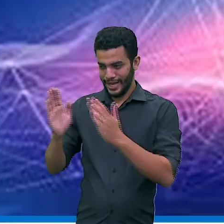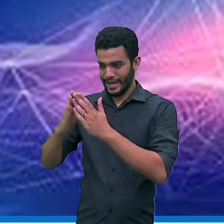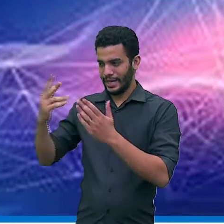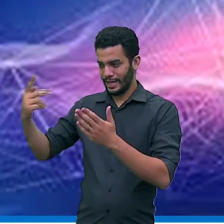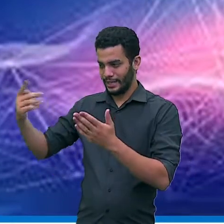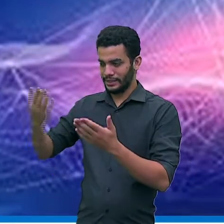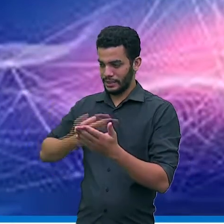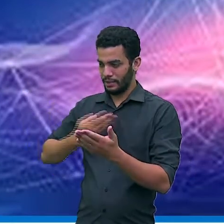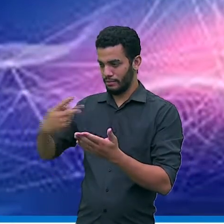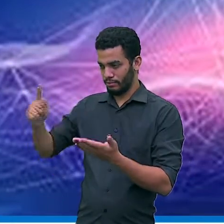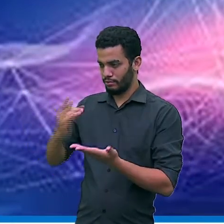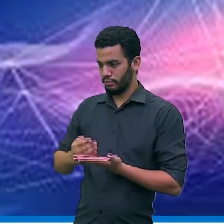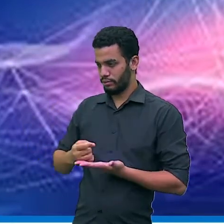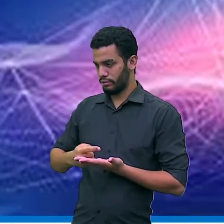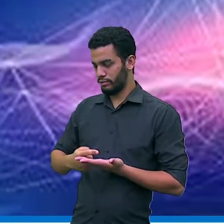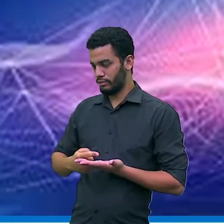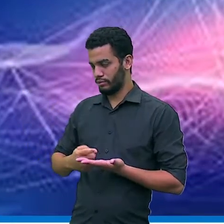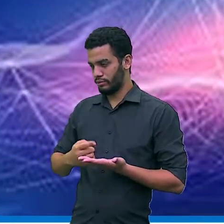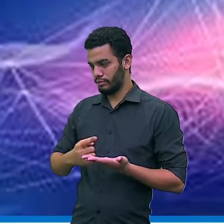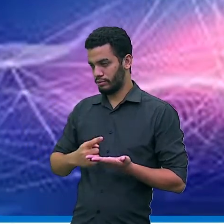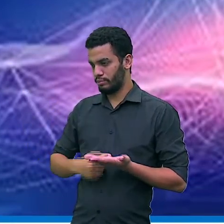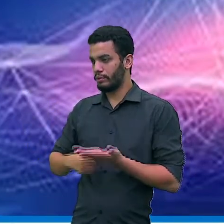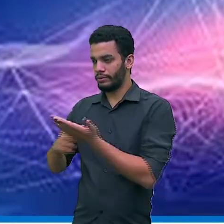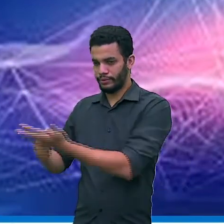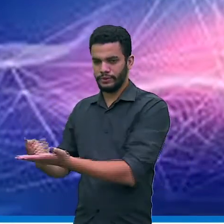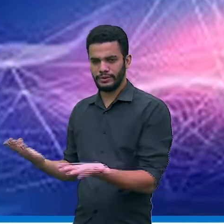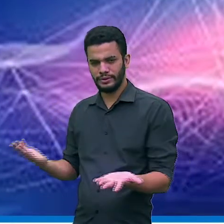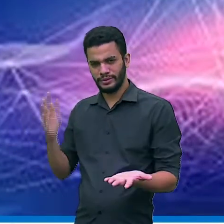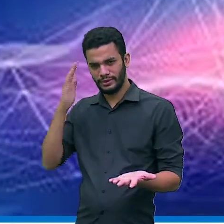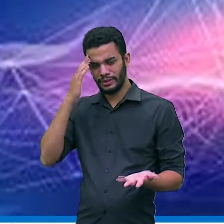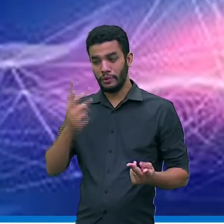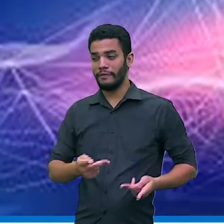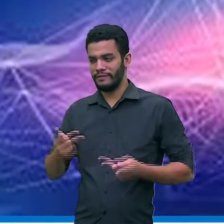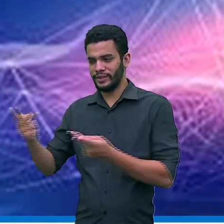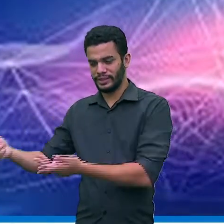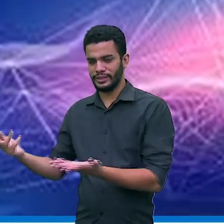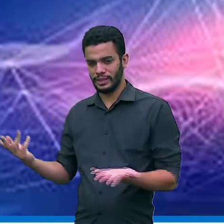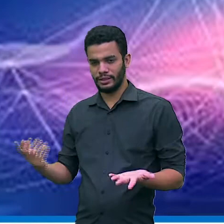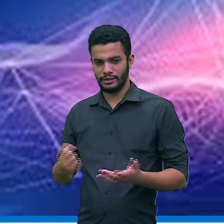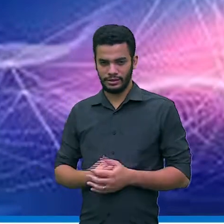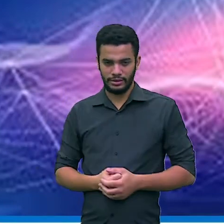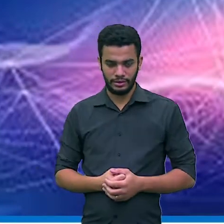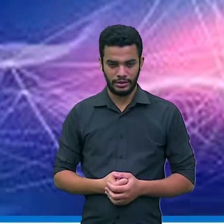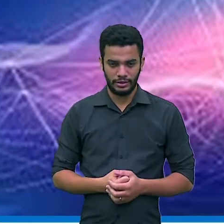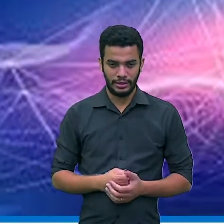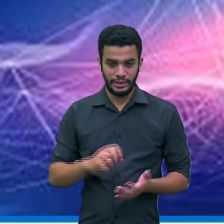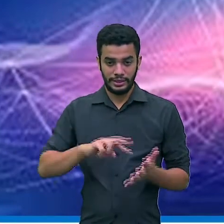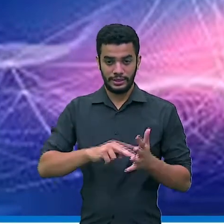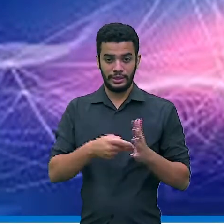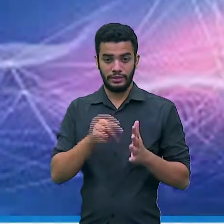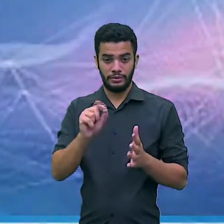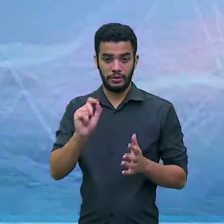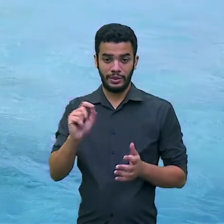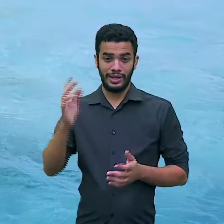futuro, certo? Logo, o verbo da frase, que é visitaremos, está no tempo